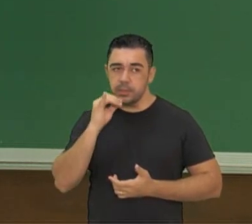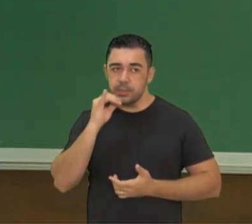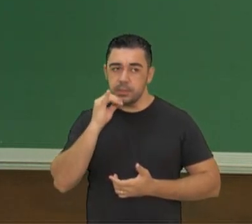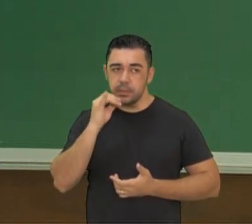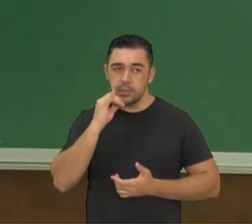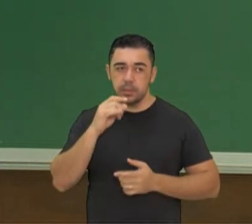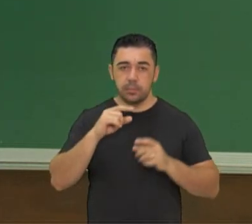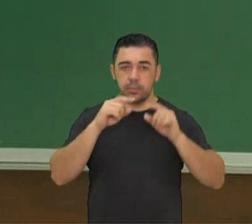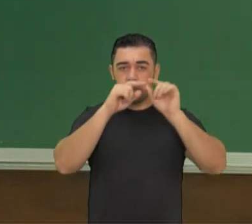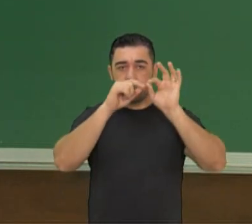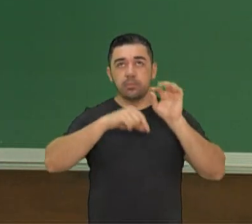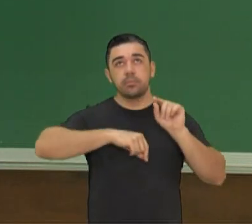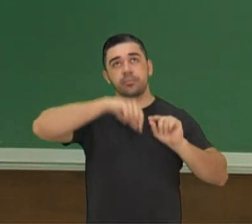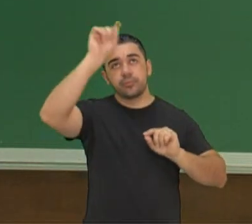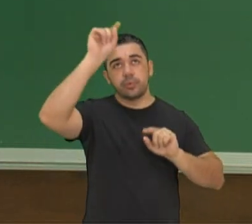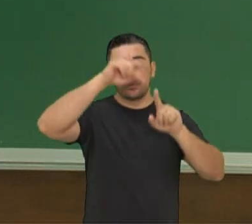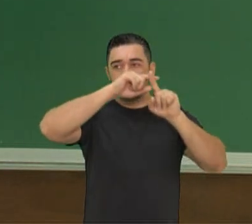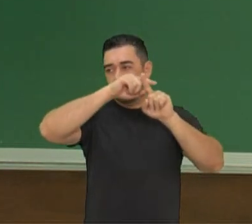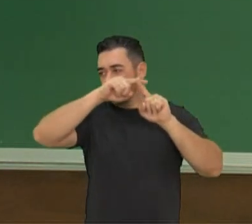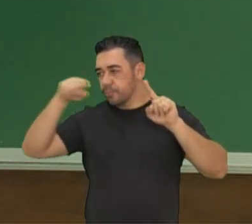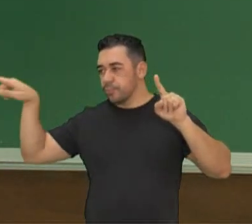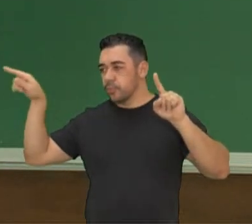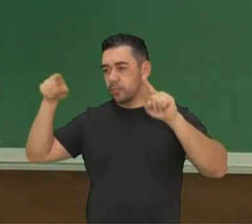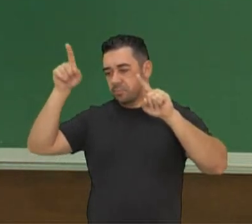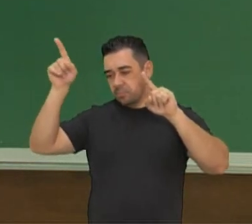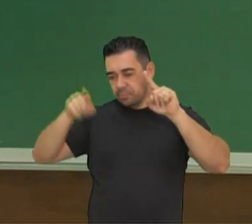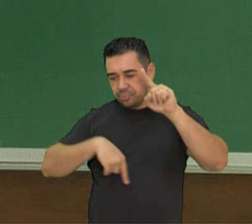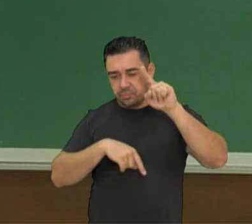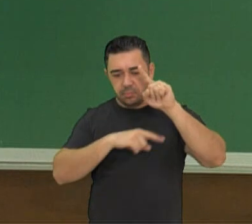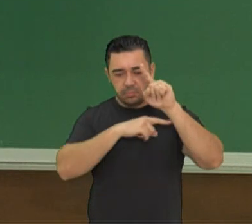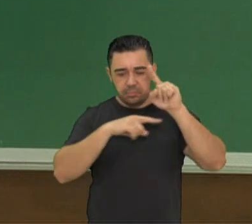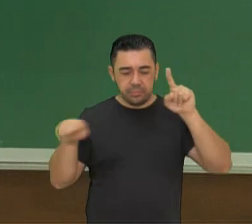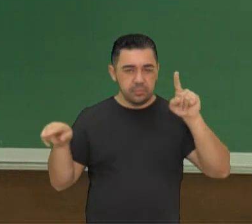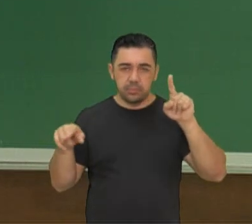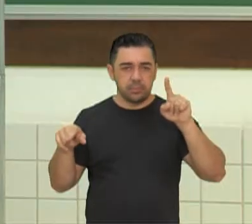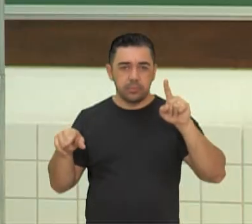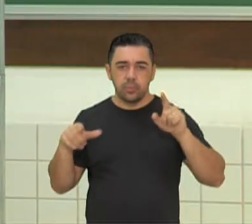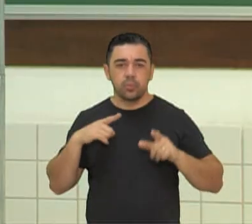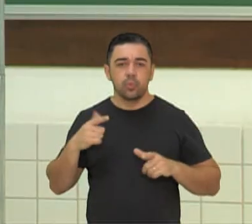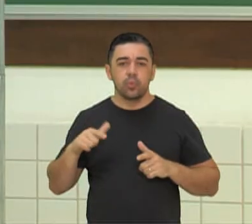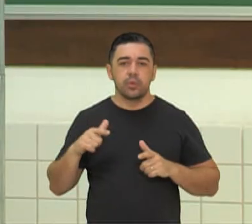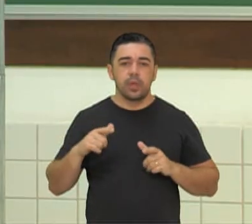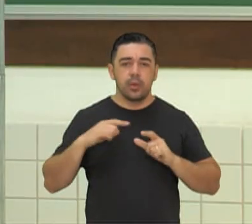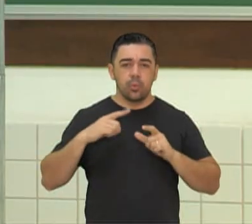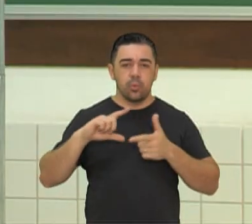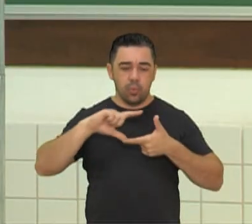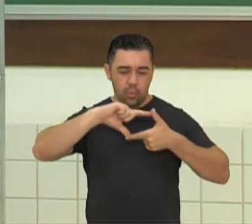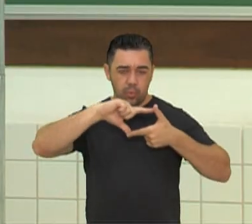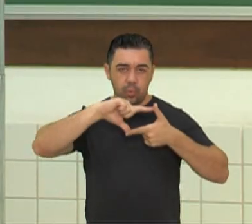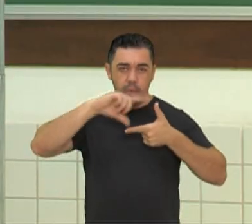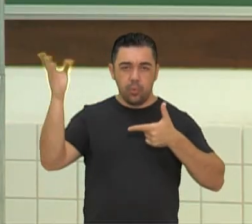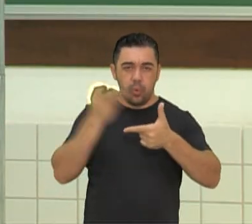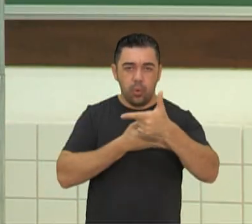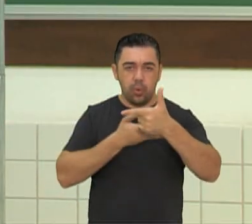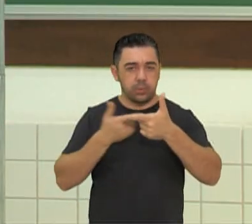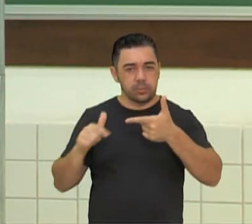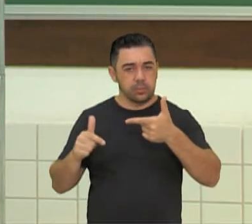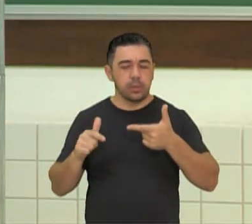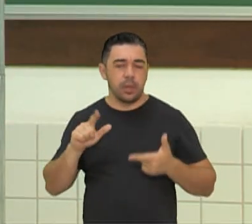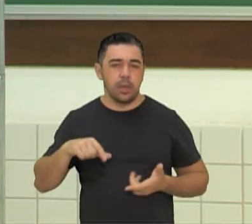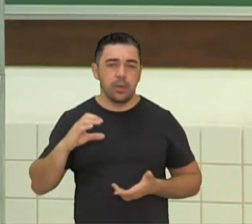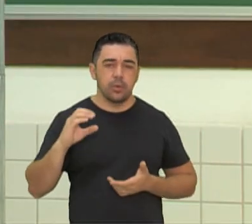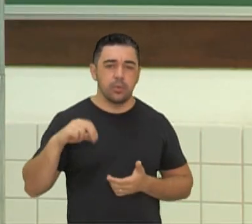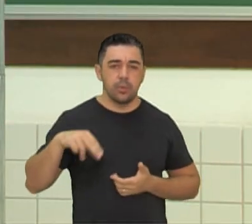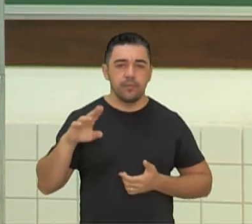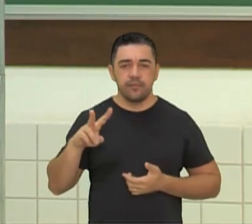eu prolongar todos os lados, ó, se eu esticar todos os lados, nenhum deles corta o polígono. Então, ele é convexo. Tá? Então, essa é